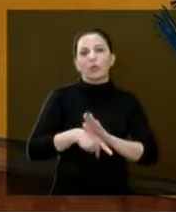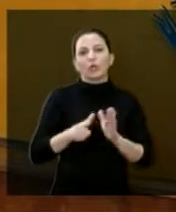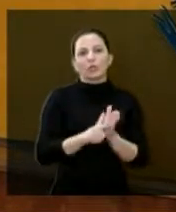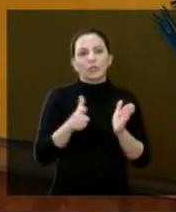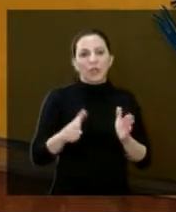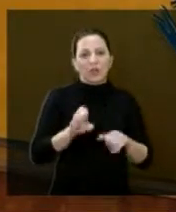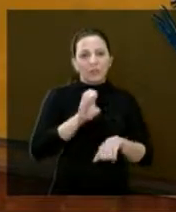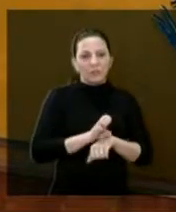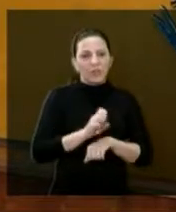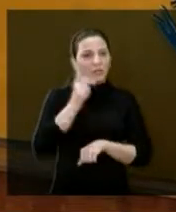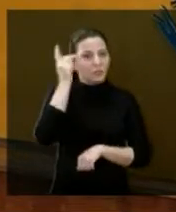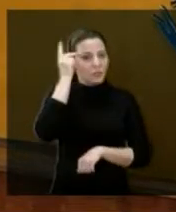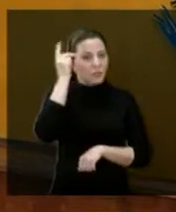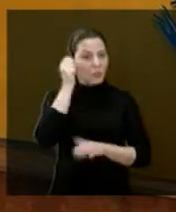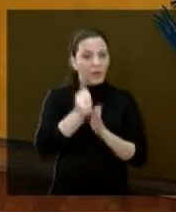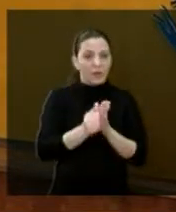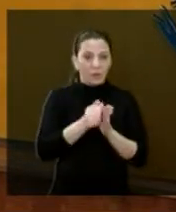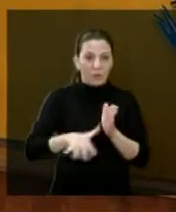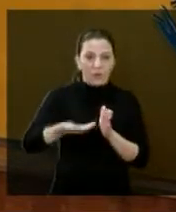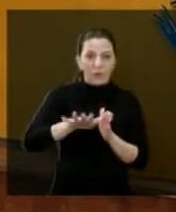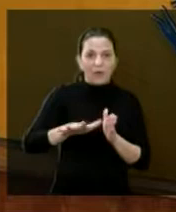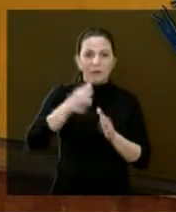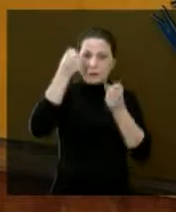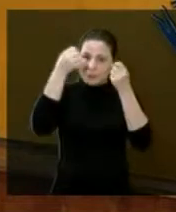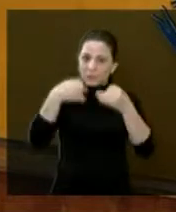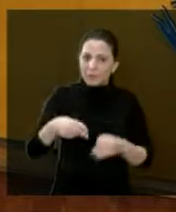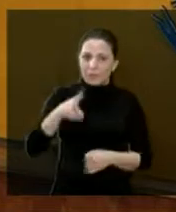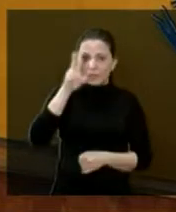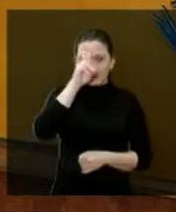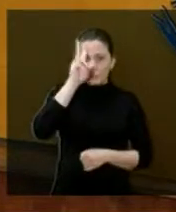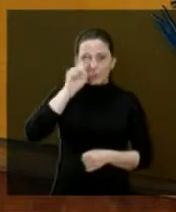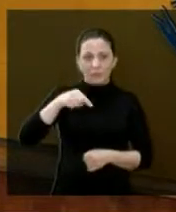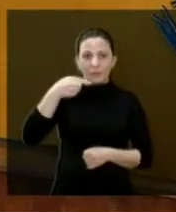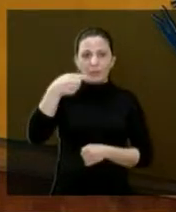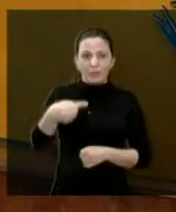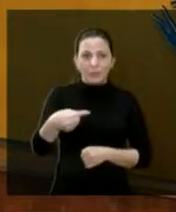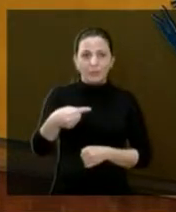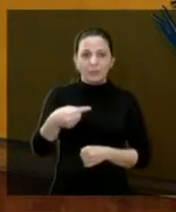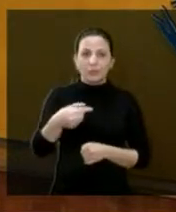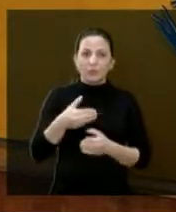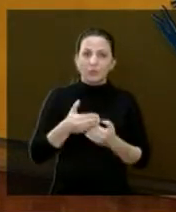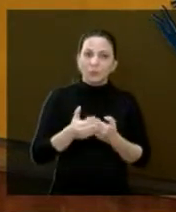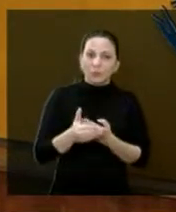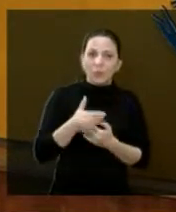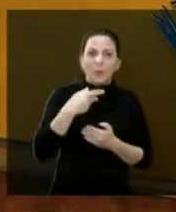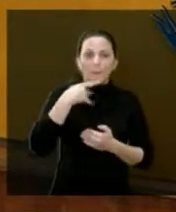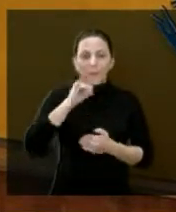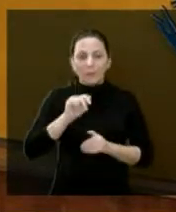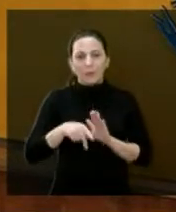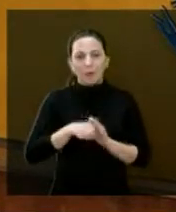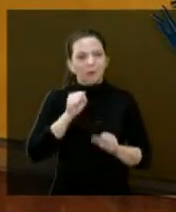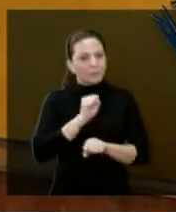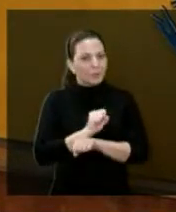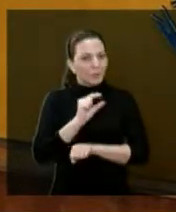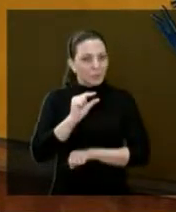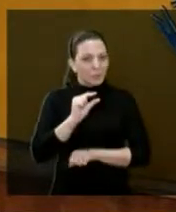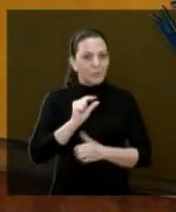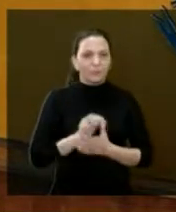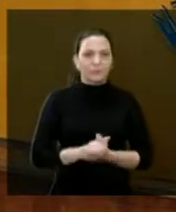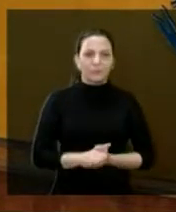em Araraquara, aqui na nossa região. E a gente vai contar essa história para você daqui a pouquinho. Começou com o pai. Espera aí, é rápido.